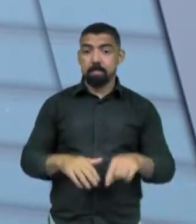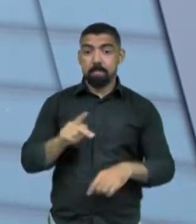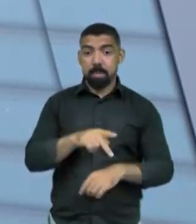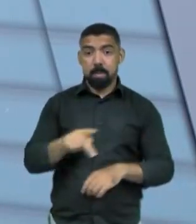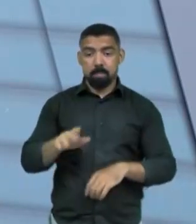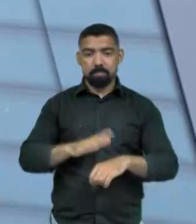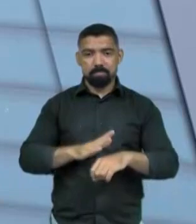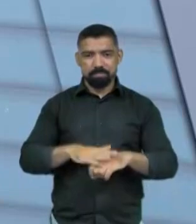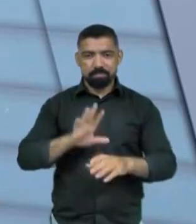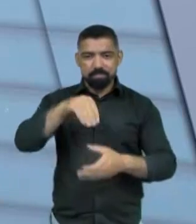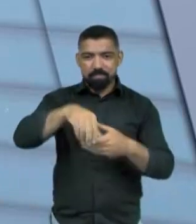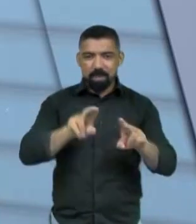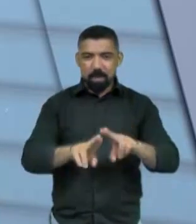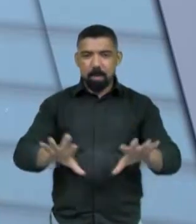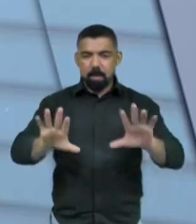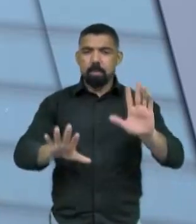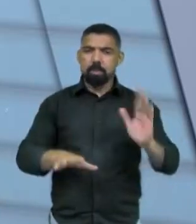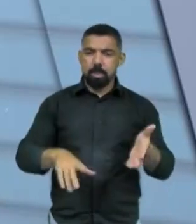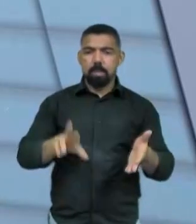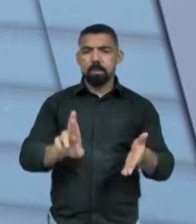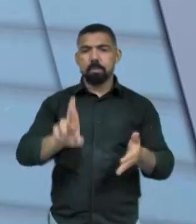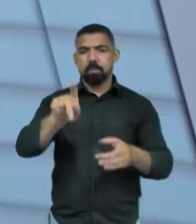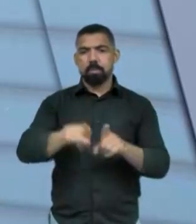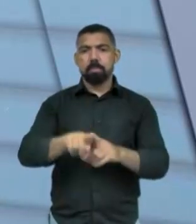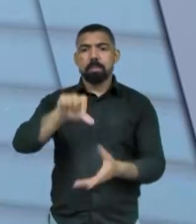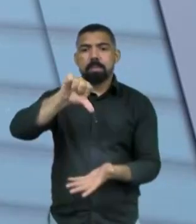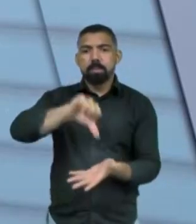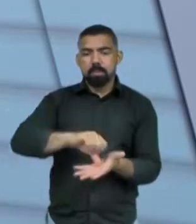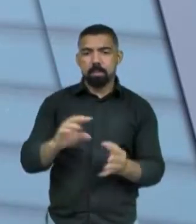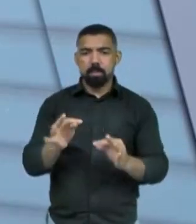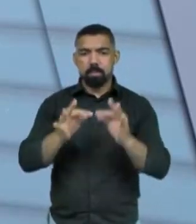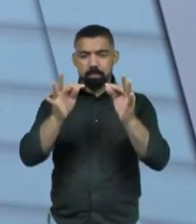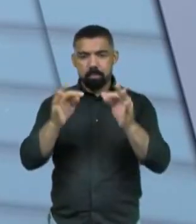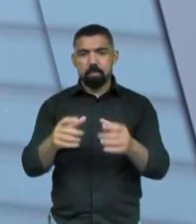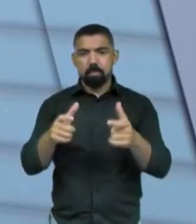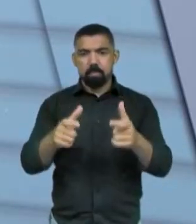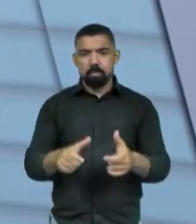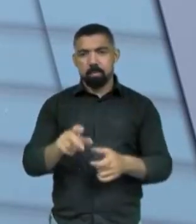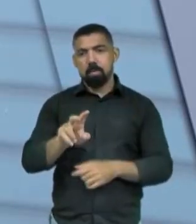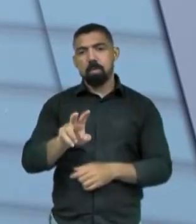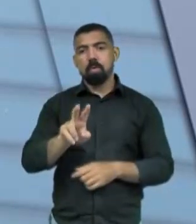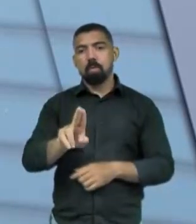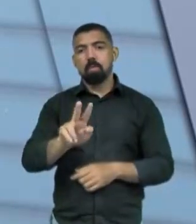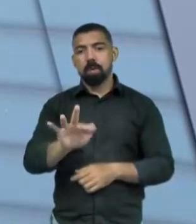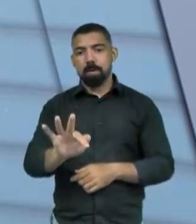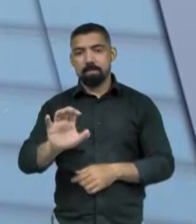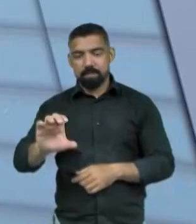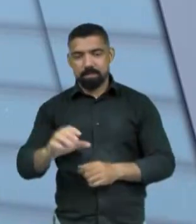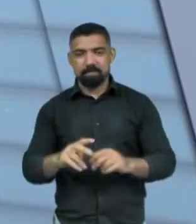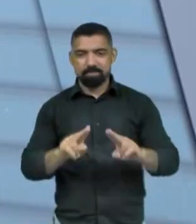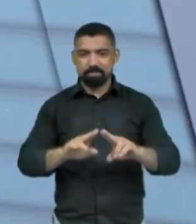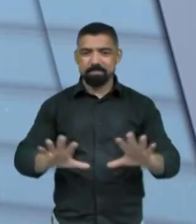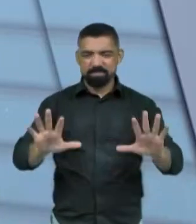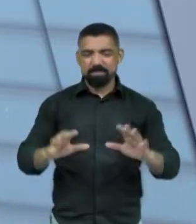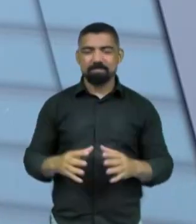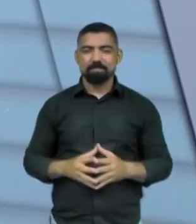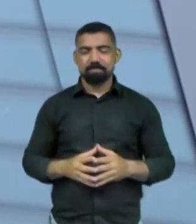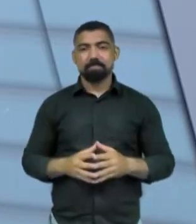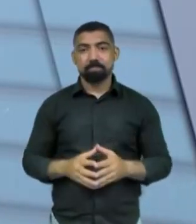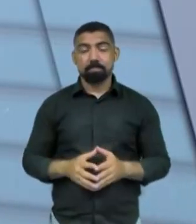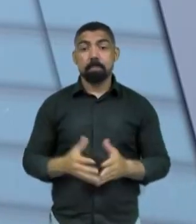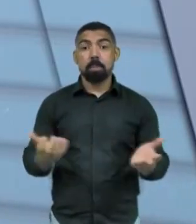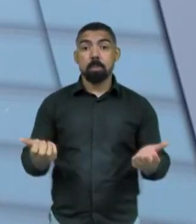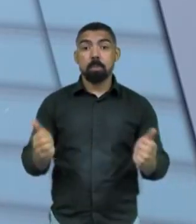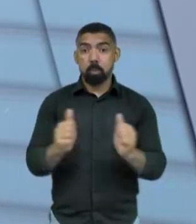foi diretor do Centro de Tecnologia da UFC, da nossa querida universidade. Aqui comigo